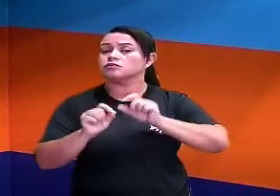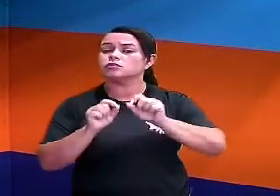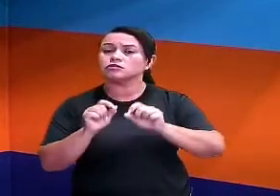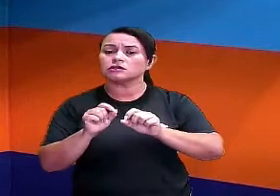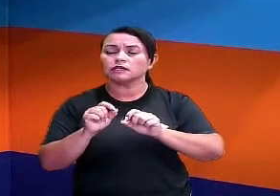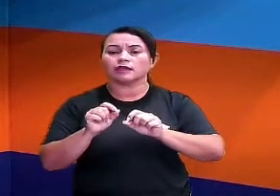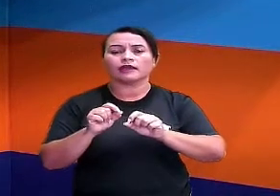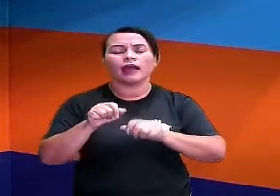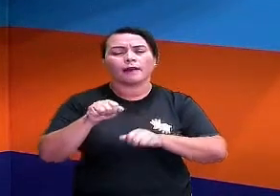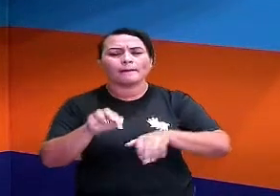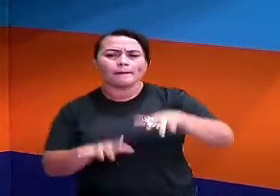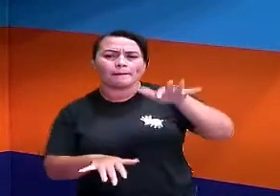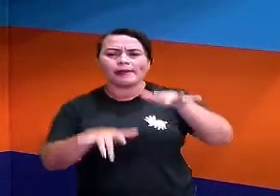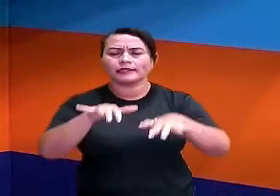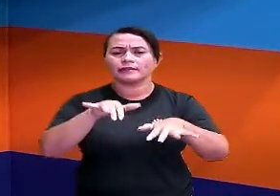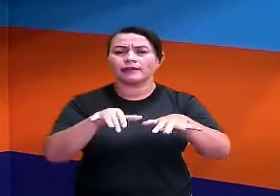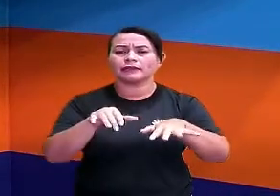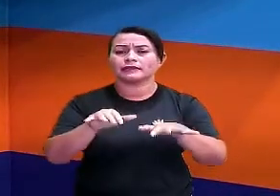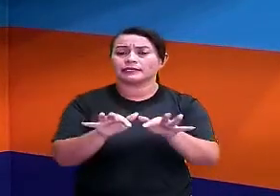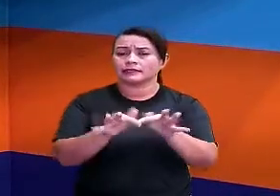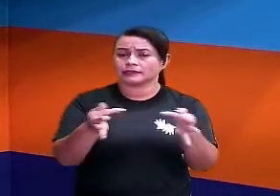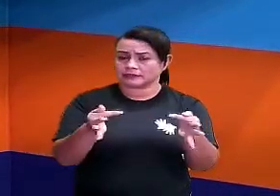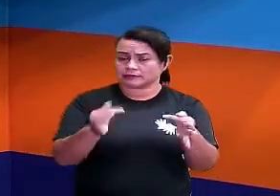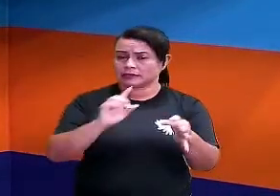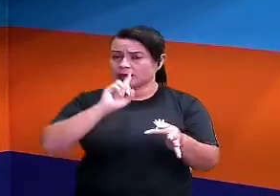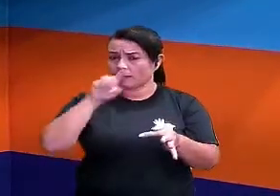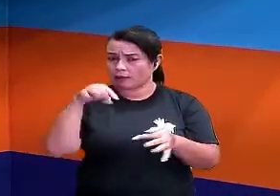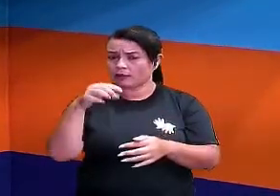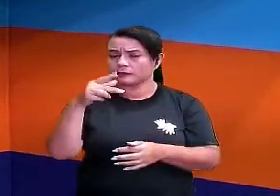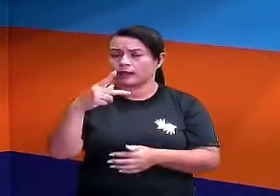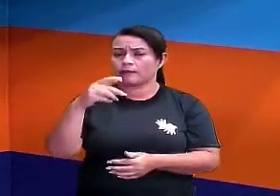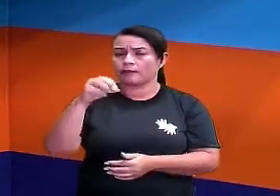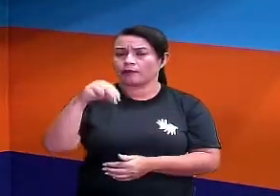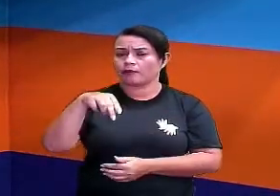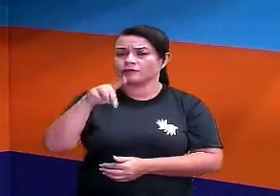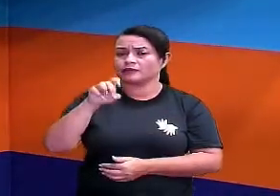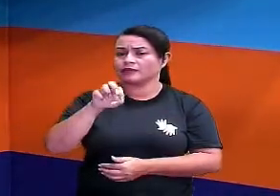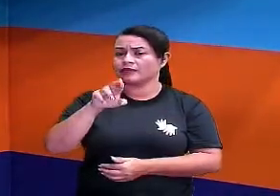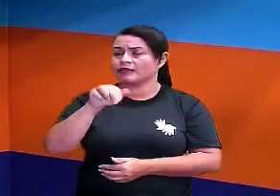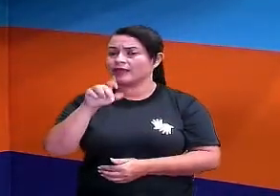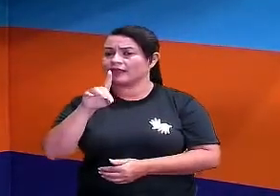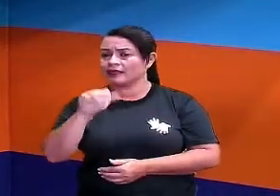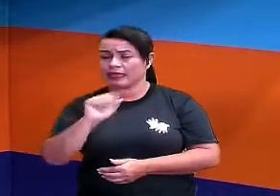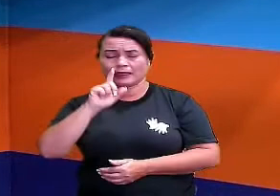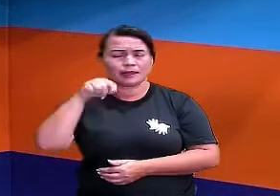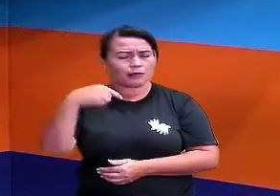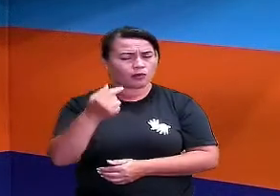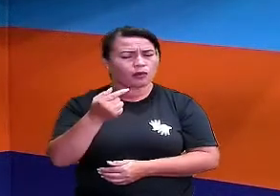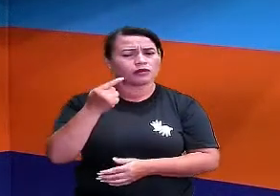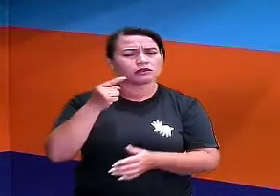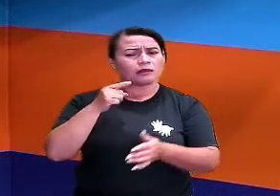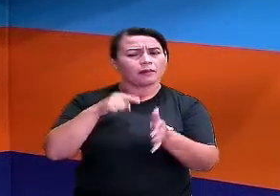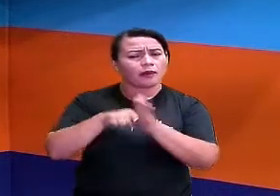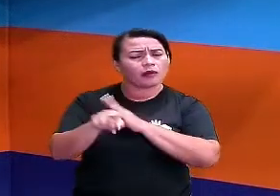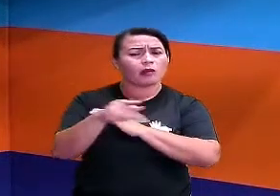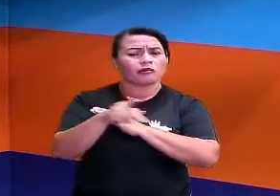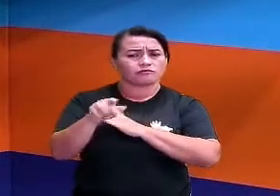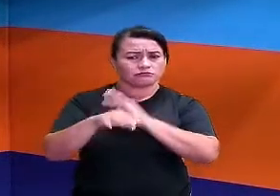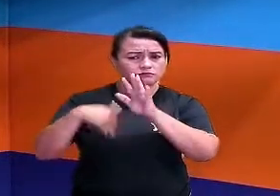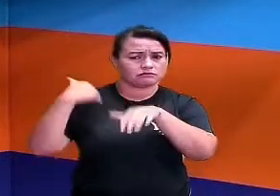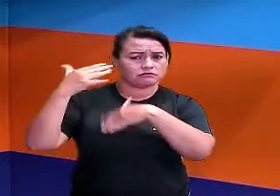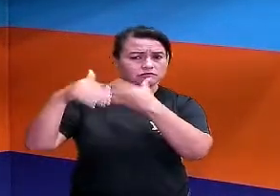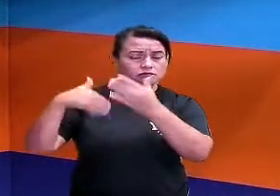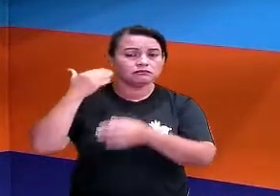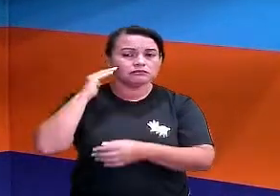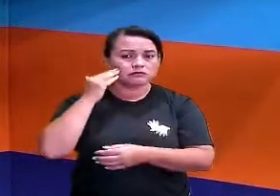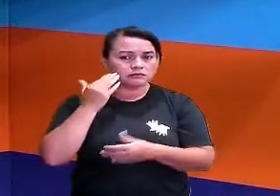aritmética simples. A ponderada eu vou deixar para que vocês possam trabalhar com o professor mais adiante, tá?